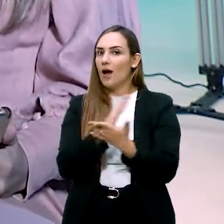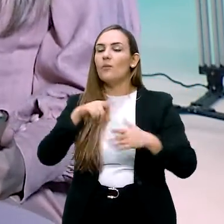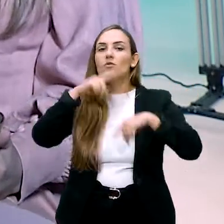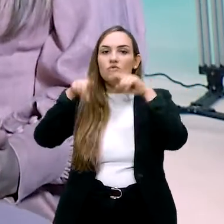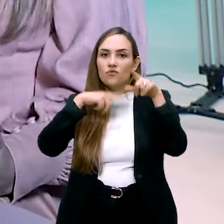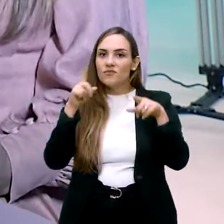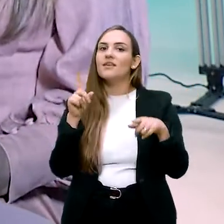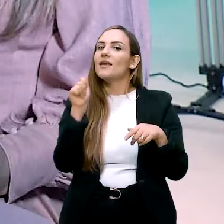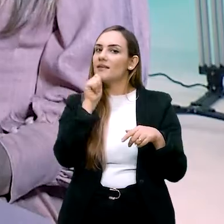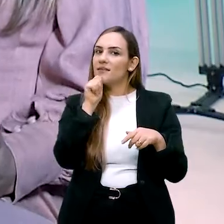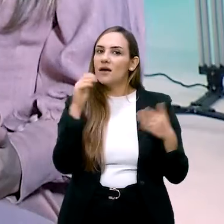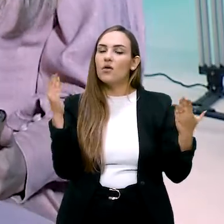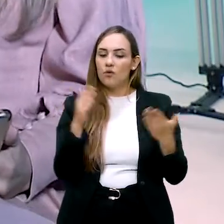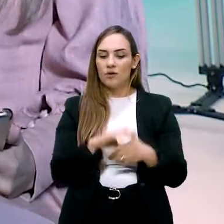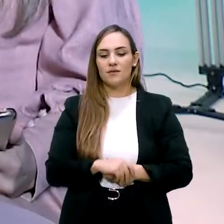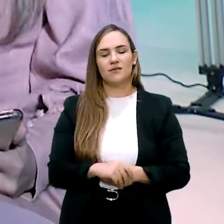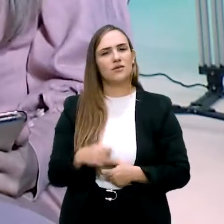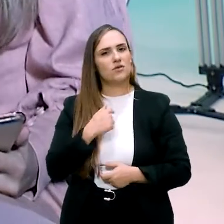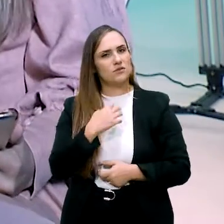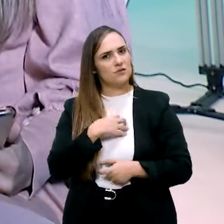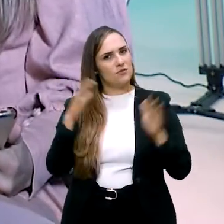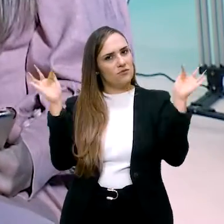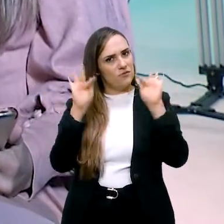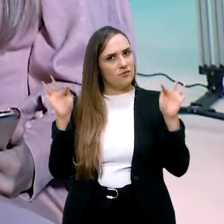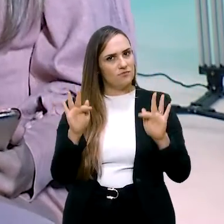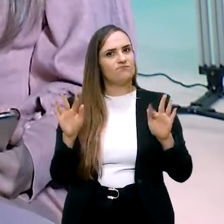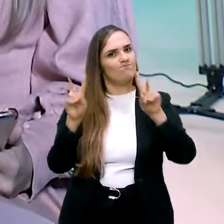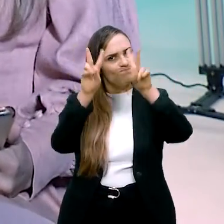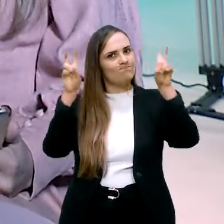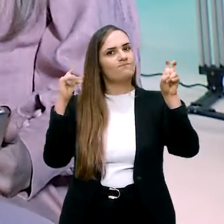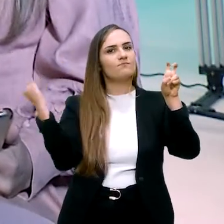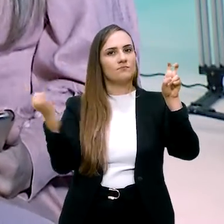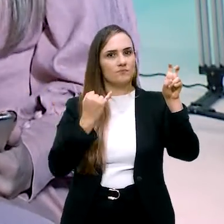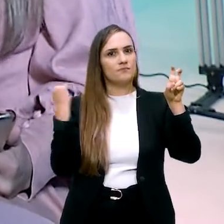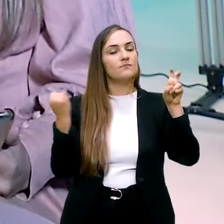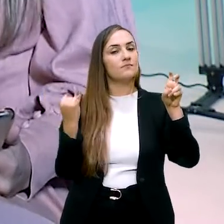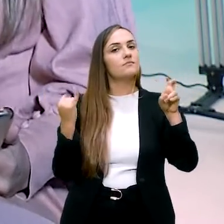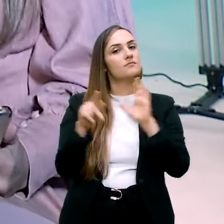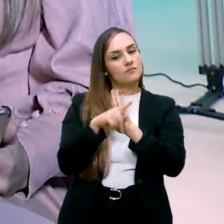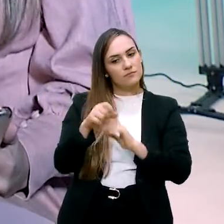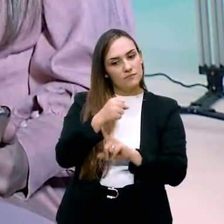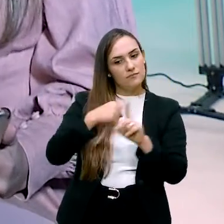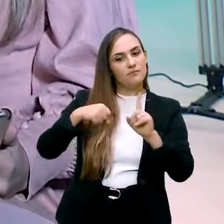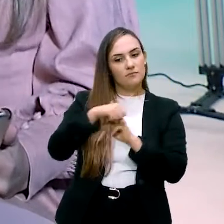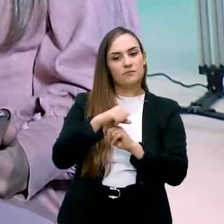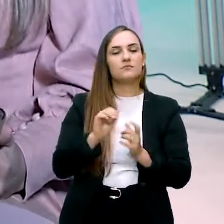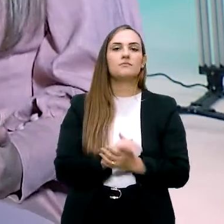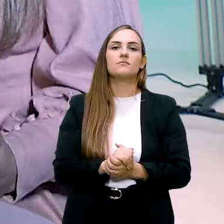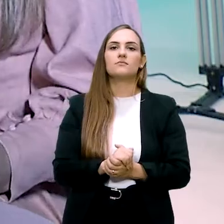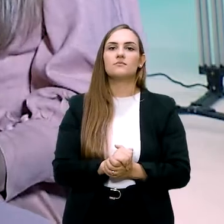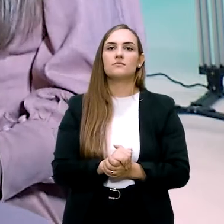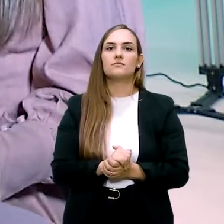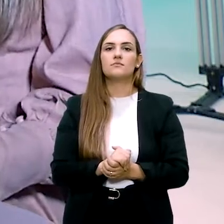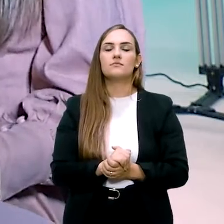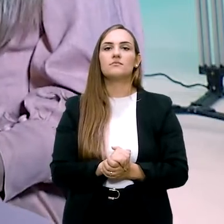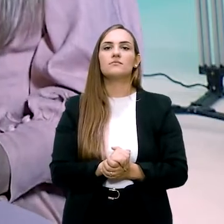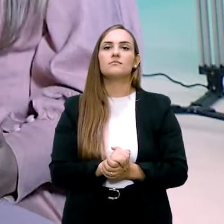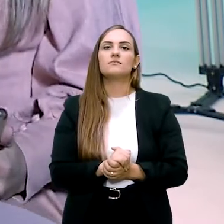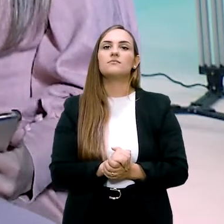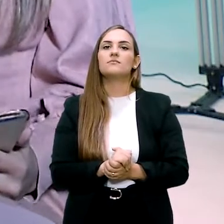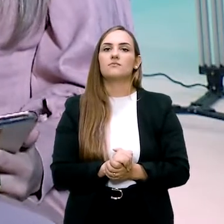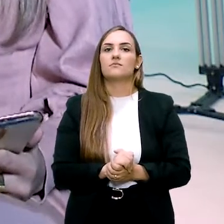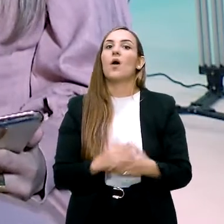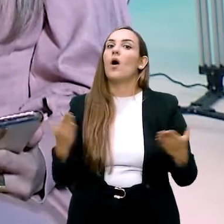agora. Inclusive, estou muito feliz em participar de um programa que aborda um tema tão importante para a sociedade. Exemplo disso são